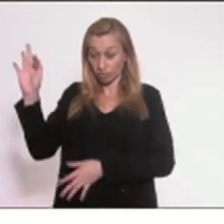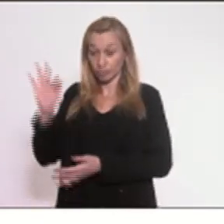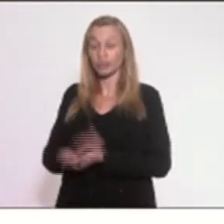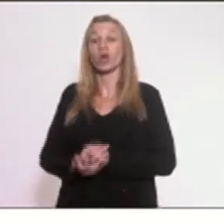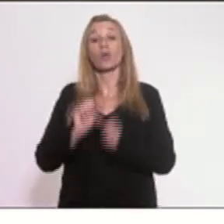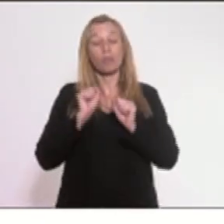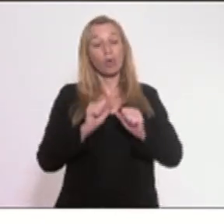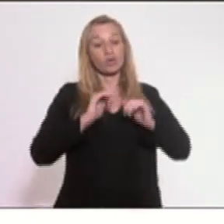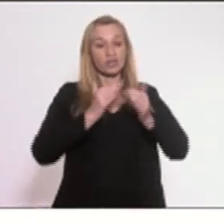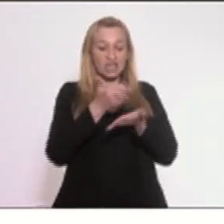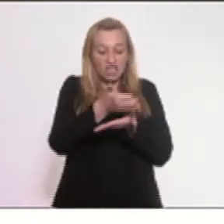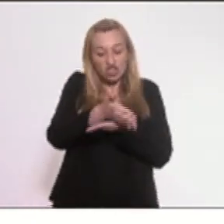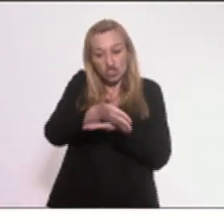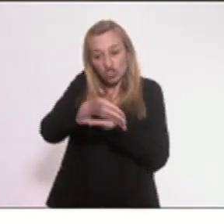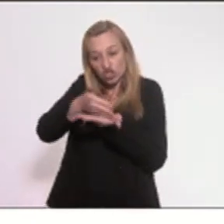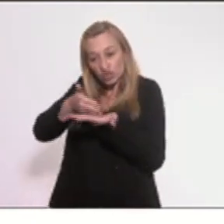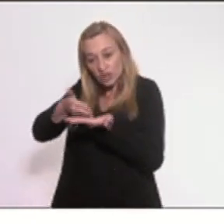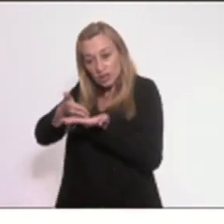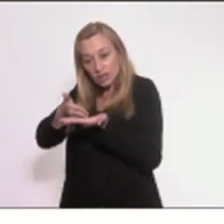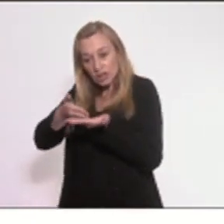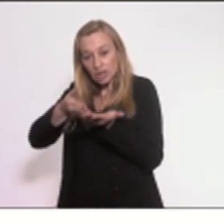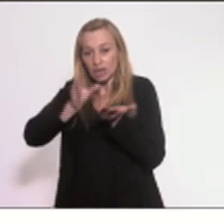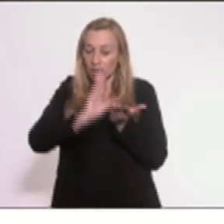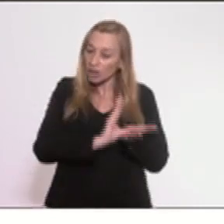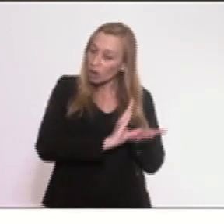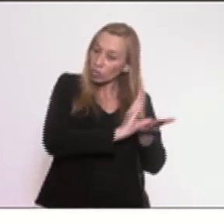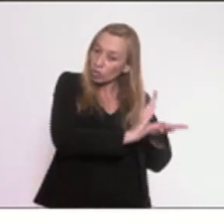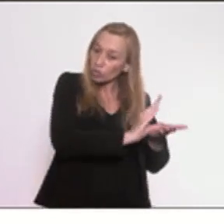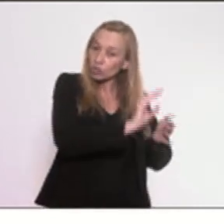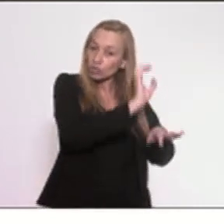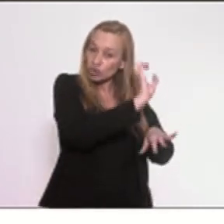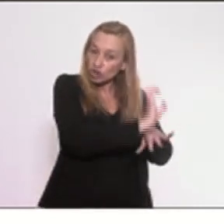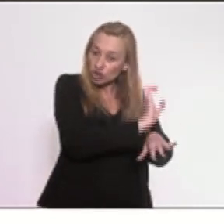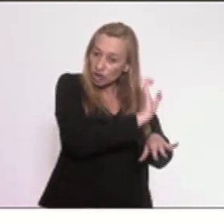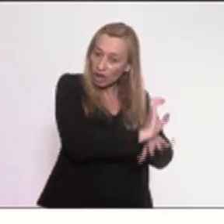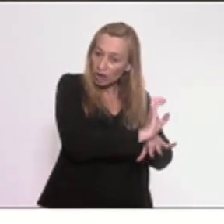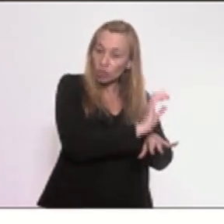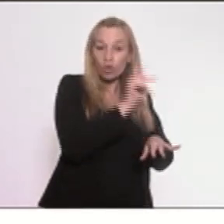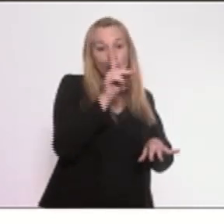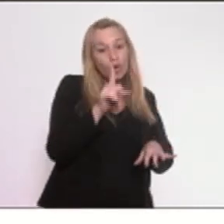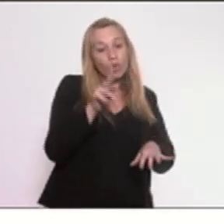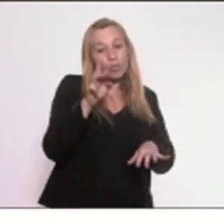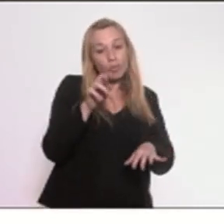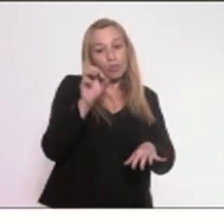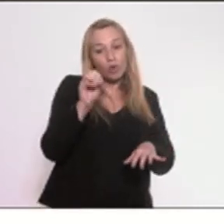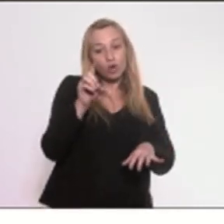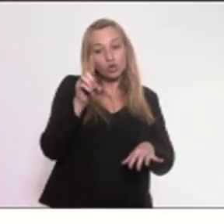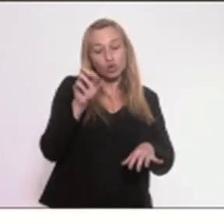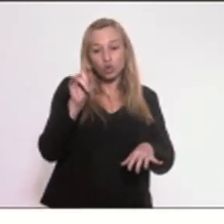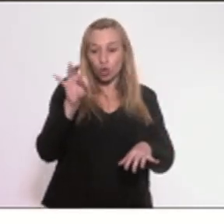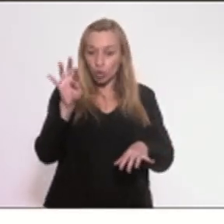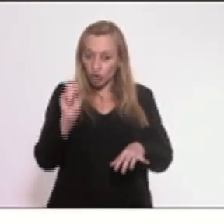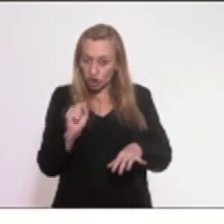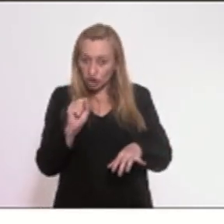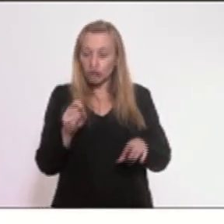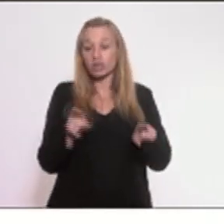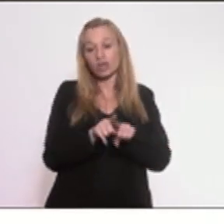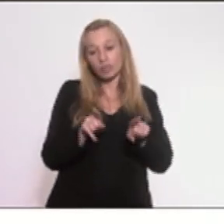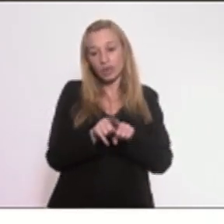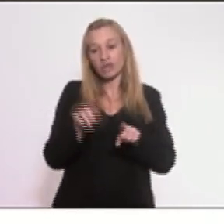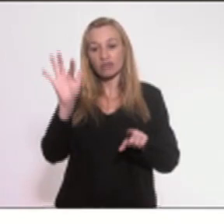a divisão dos recursos dos estados produtores com os demais entes federados do